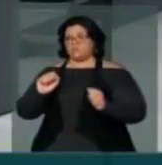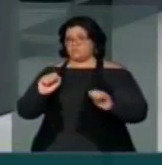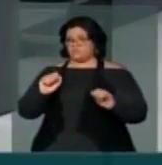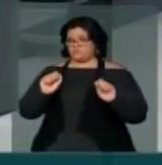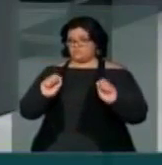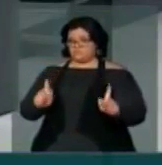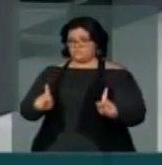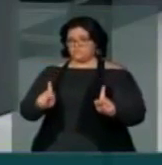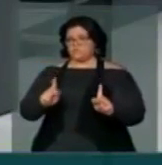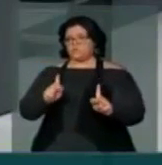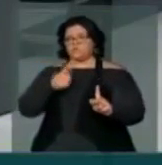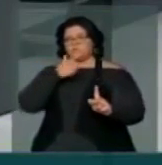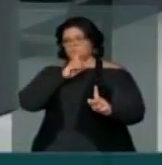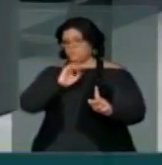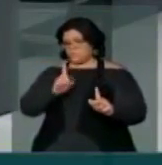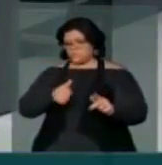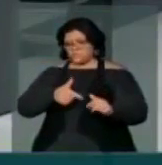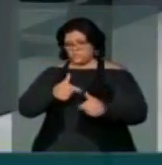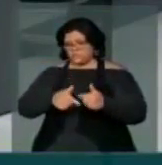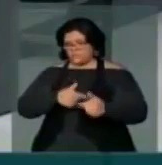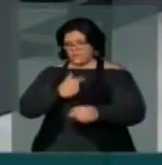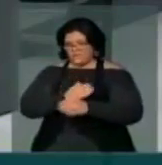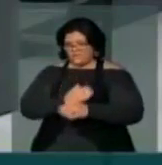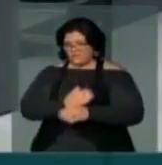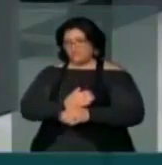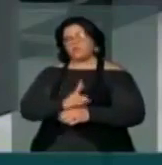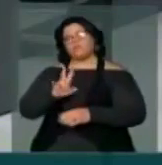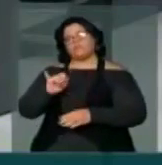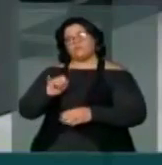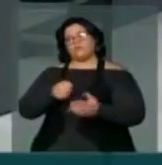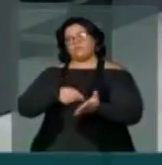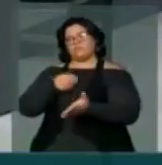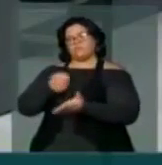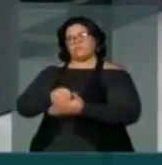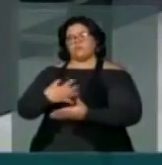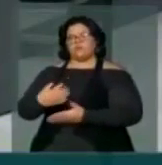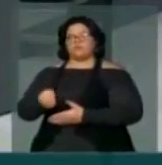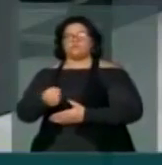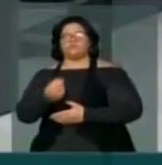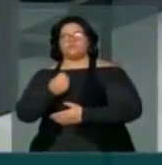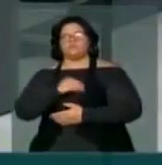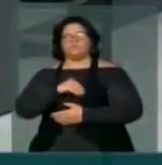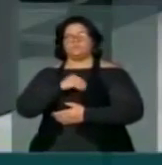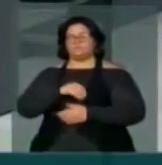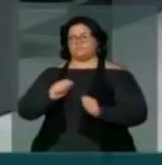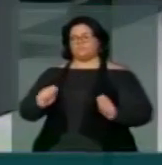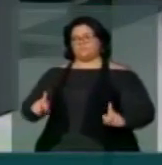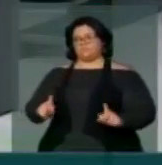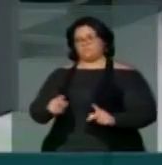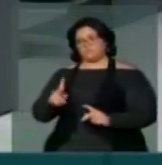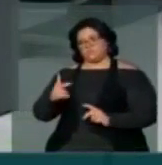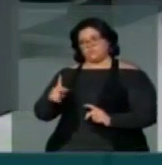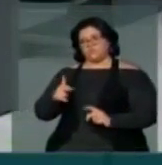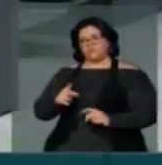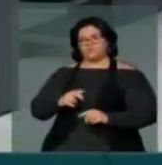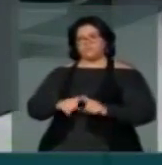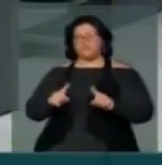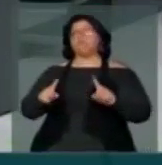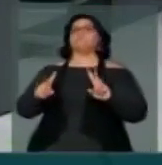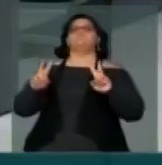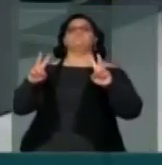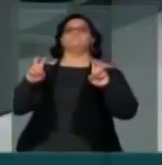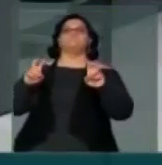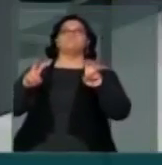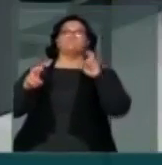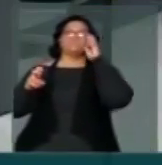por invalidez. 555 acaba com a cobrança dos inativos. O assunto é recorrente,